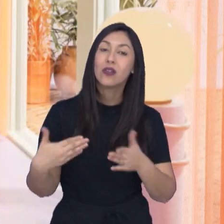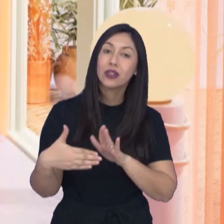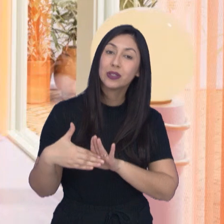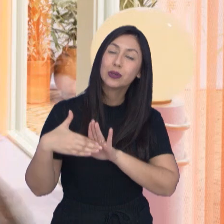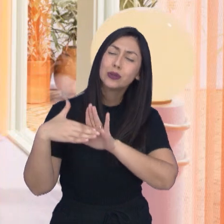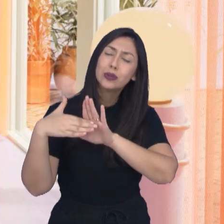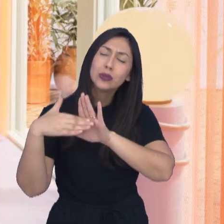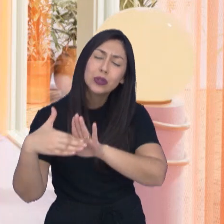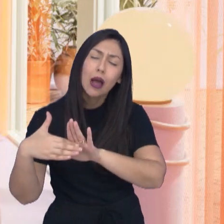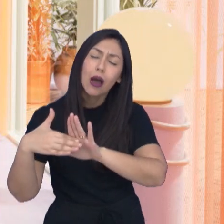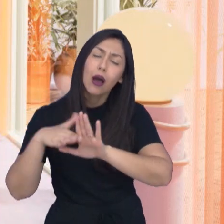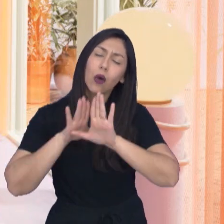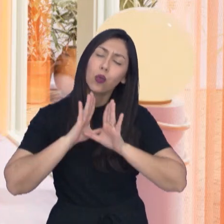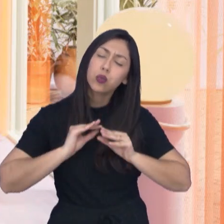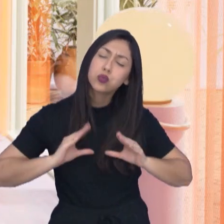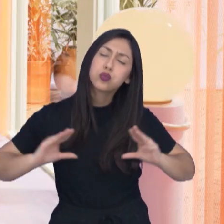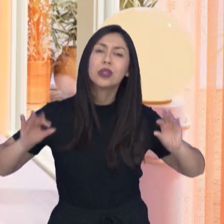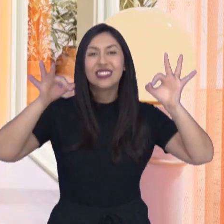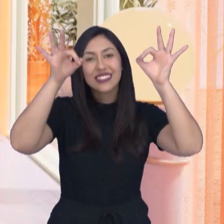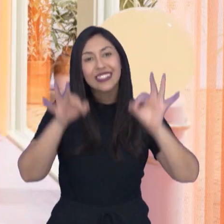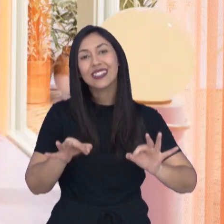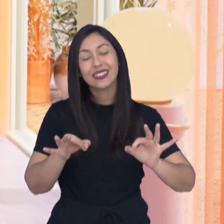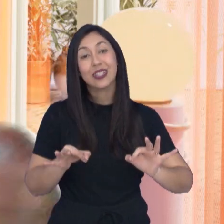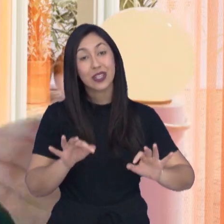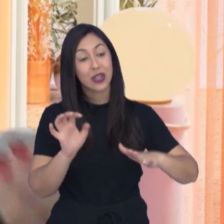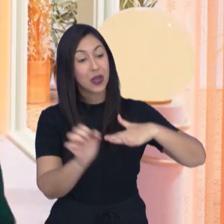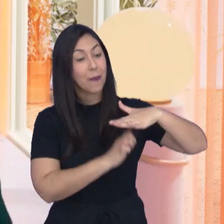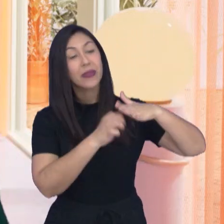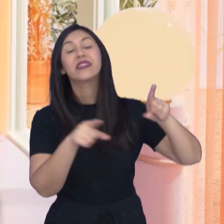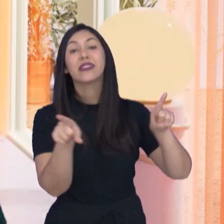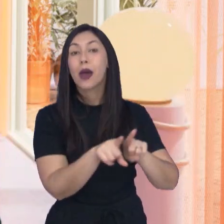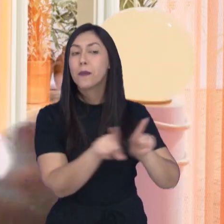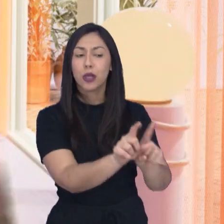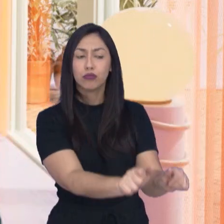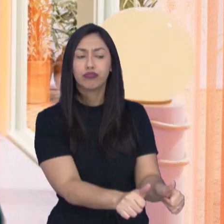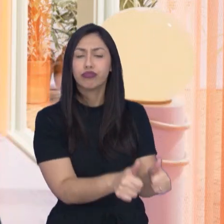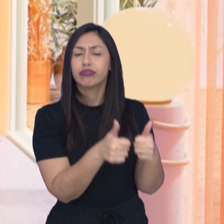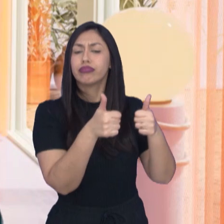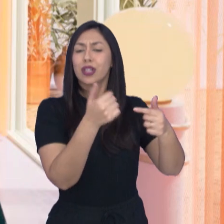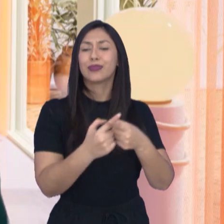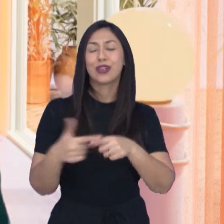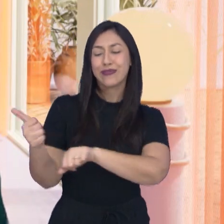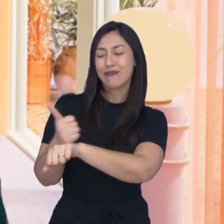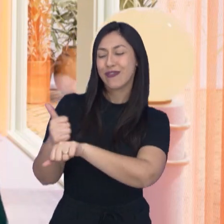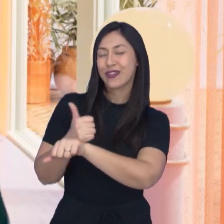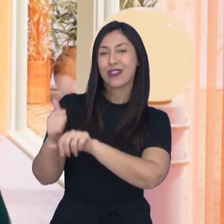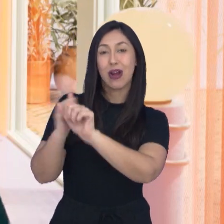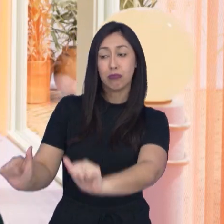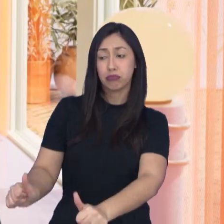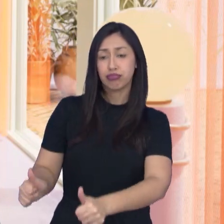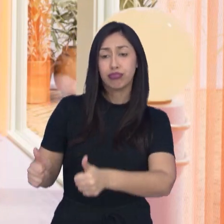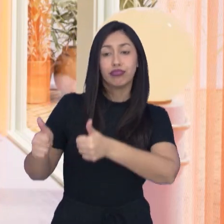esse conforto, com certeza vai ter ganho aí para sua parte profissional, para os resultados, né, e ter aí profissionais que vão indicar a